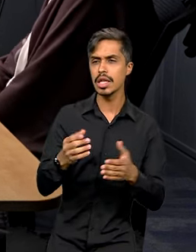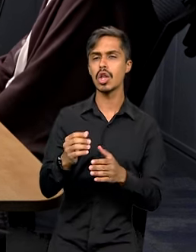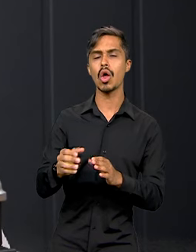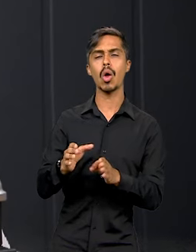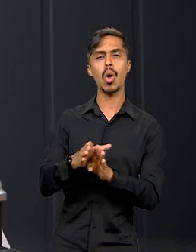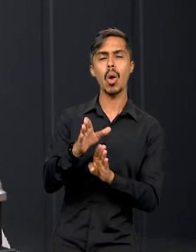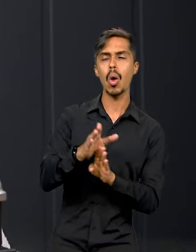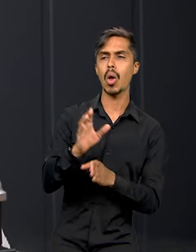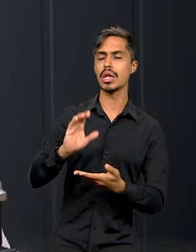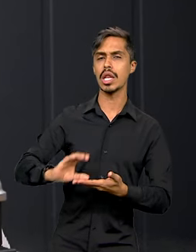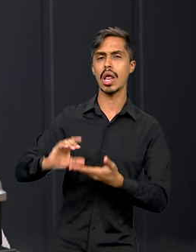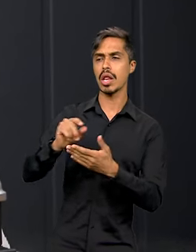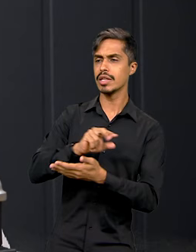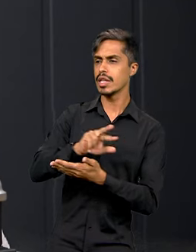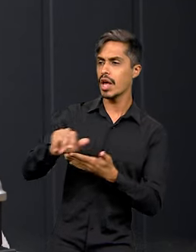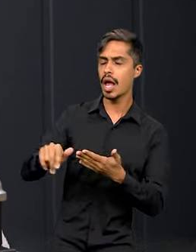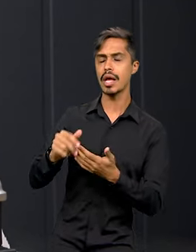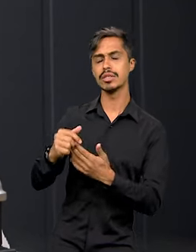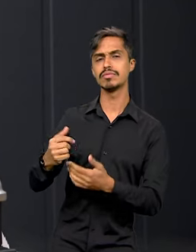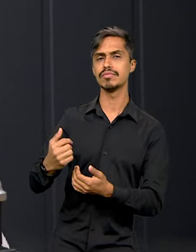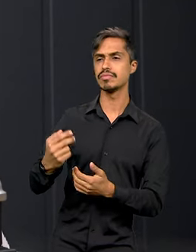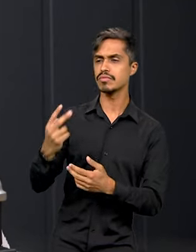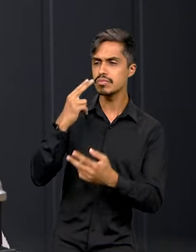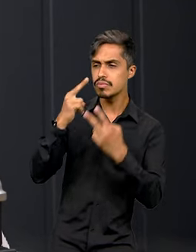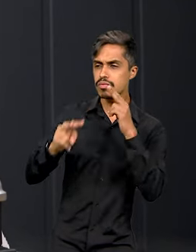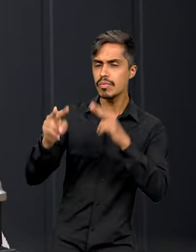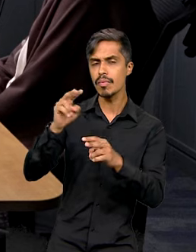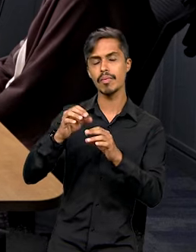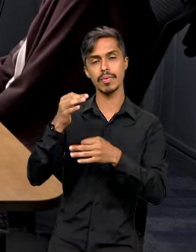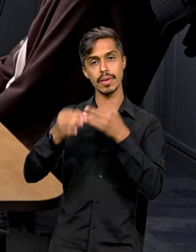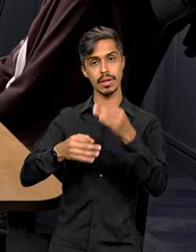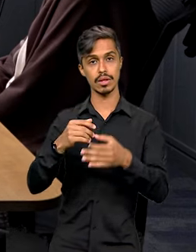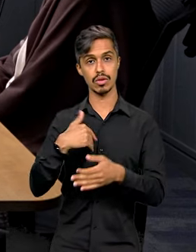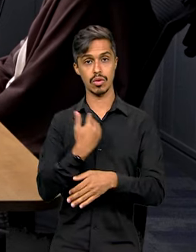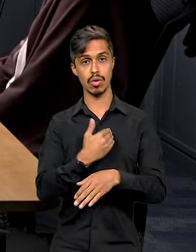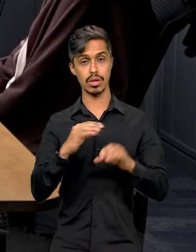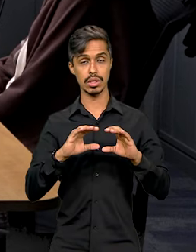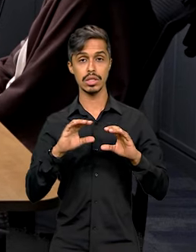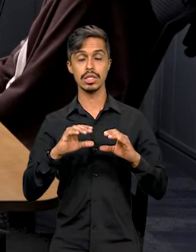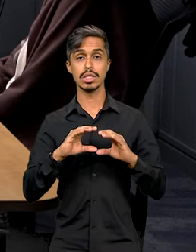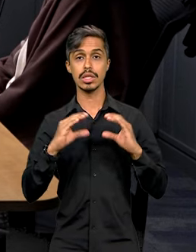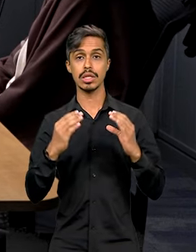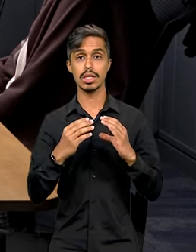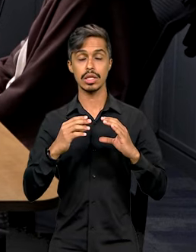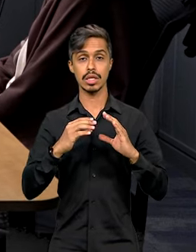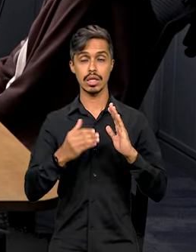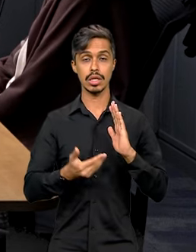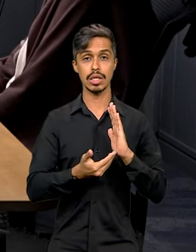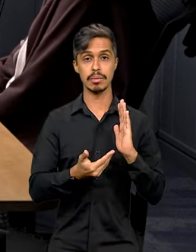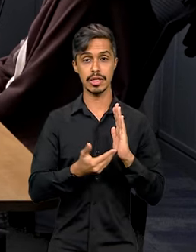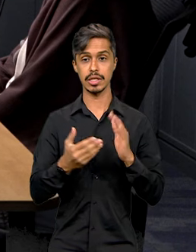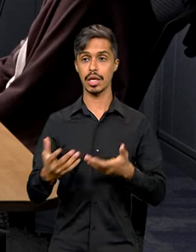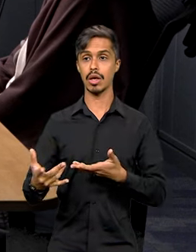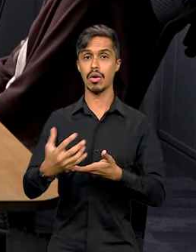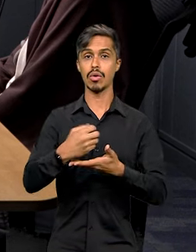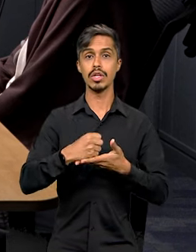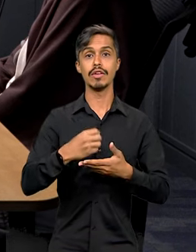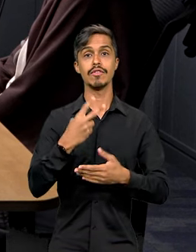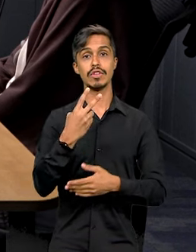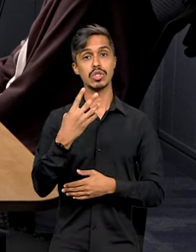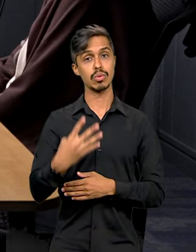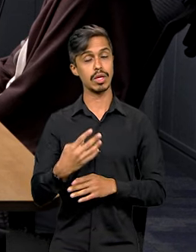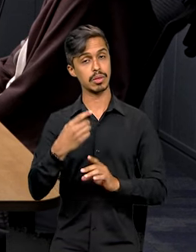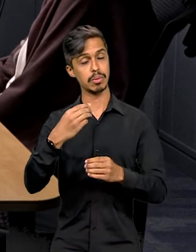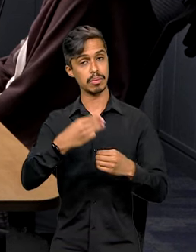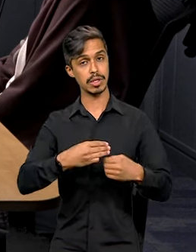alimentar e também articulando assim como no governo federal a gente tem hoje uma câmara que reúne 24 Ministérios e foi essa câmara que